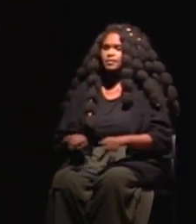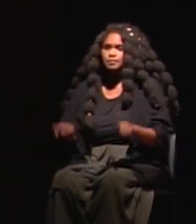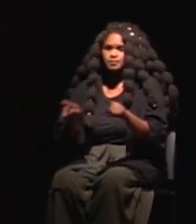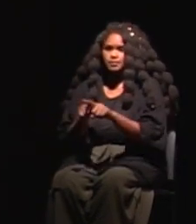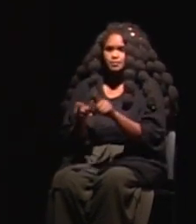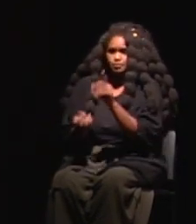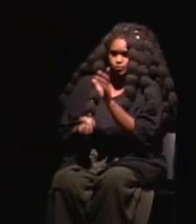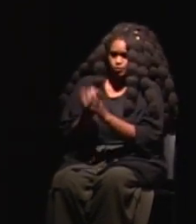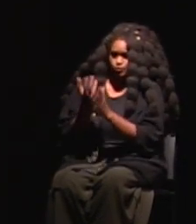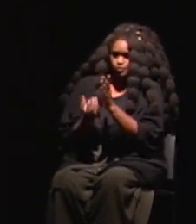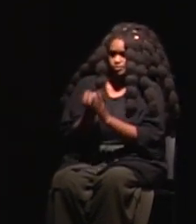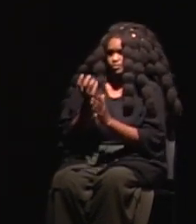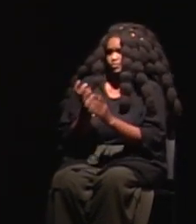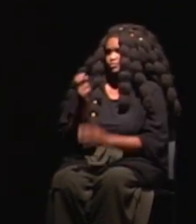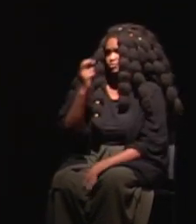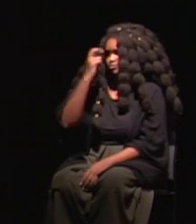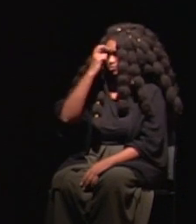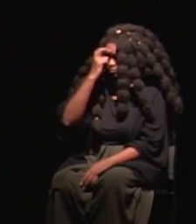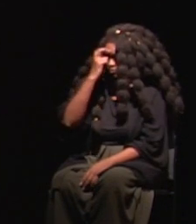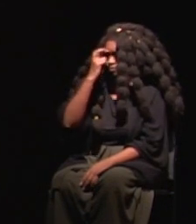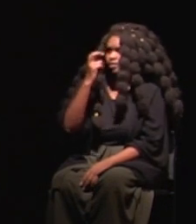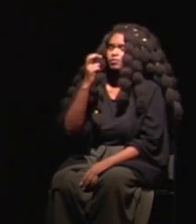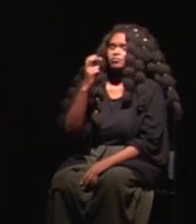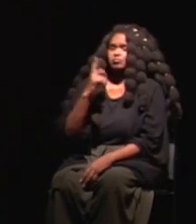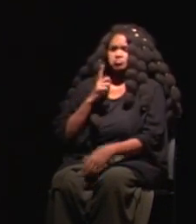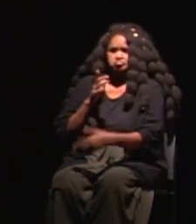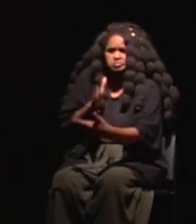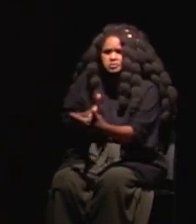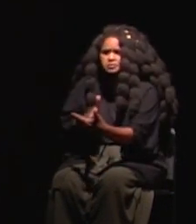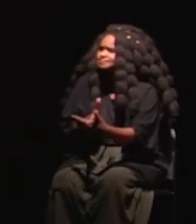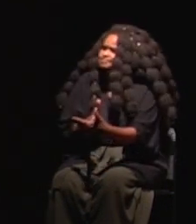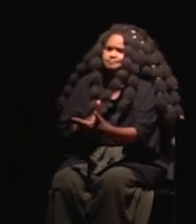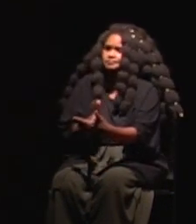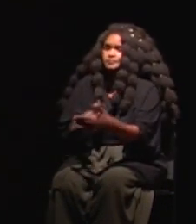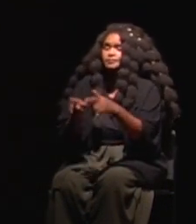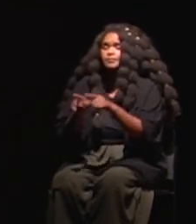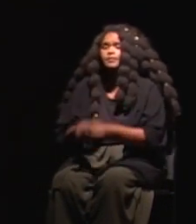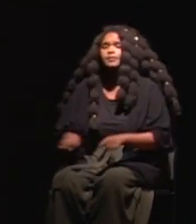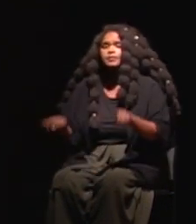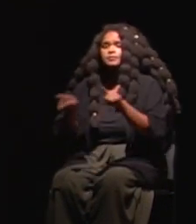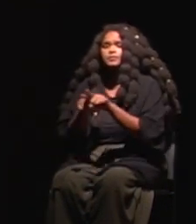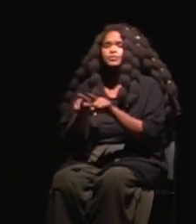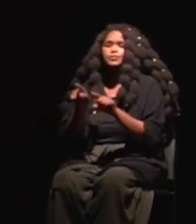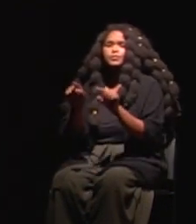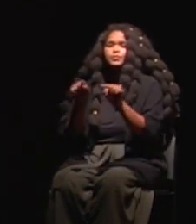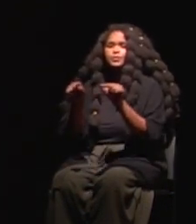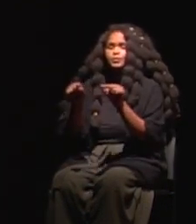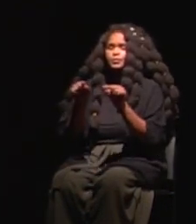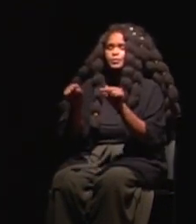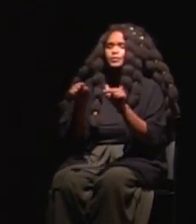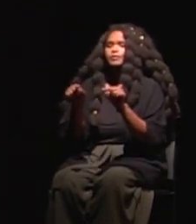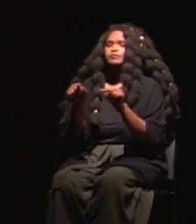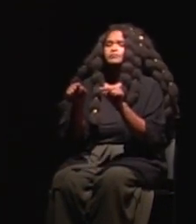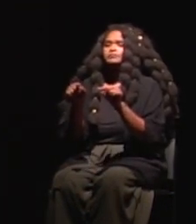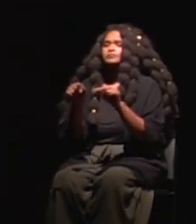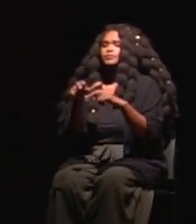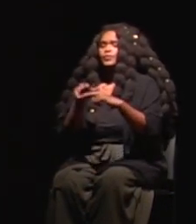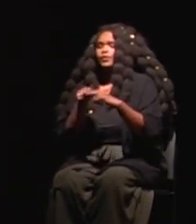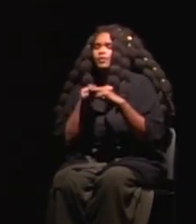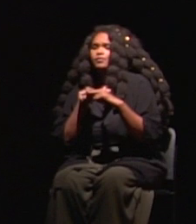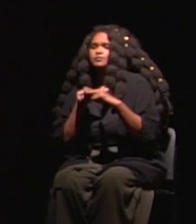produção cultural sem fronteiras e que, por uma